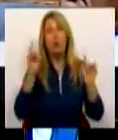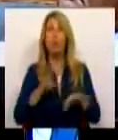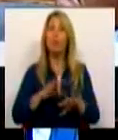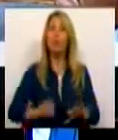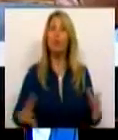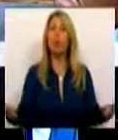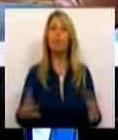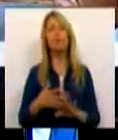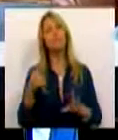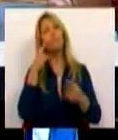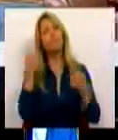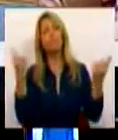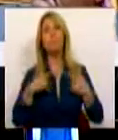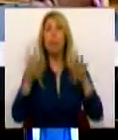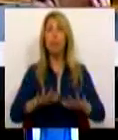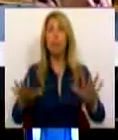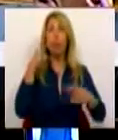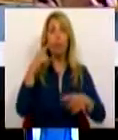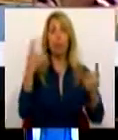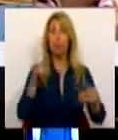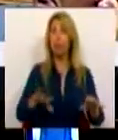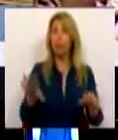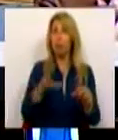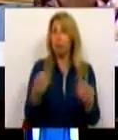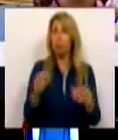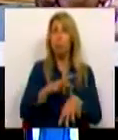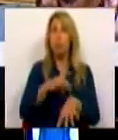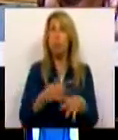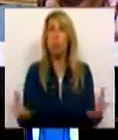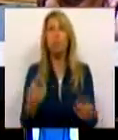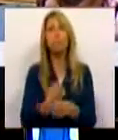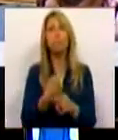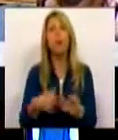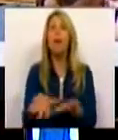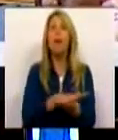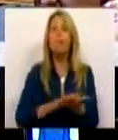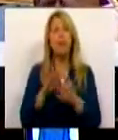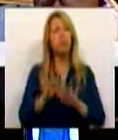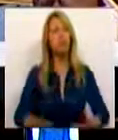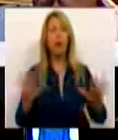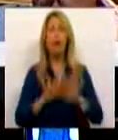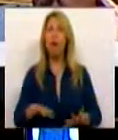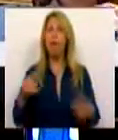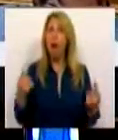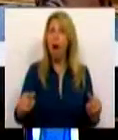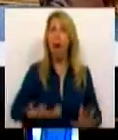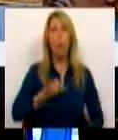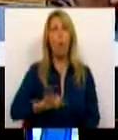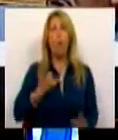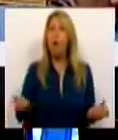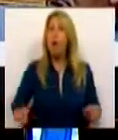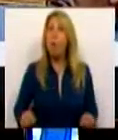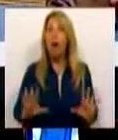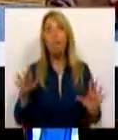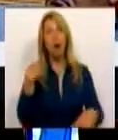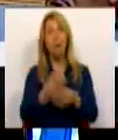fundamental a tranquilidade pública em torno desta matéria. Assim, e tendo por base um clima de grande serenidade, sem alarmismos, impõe-se